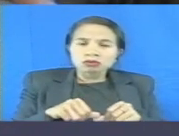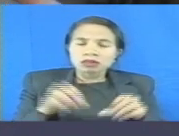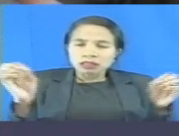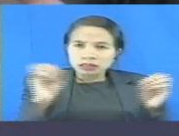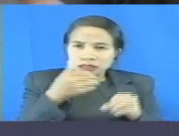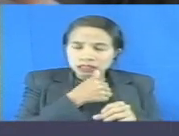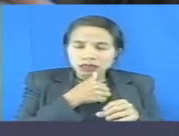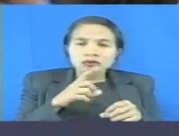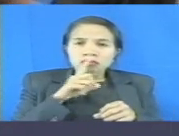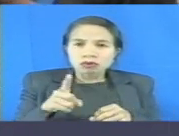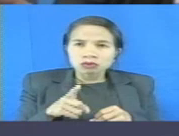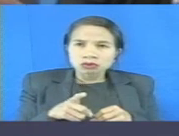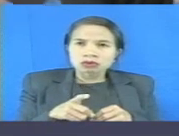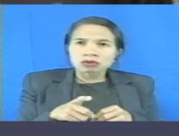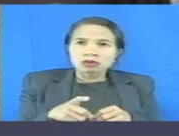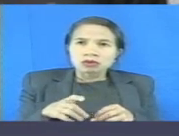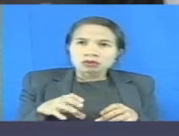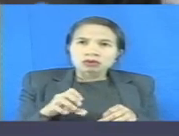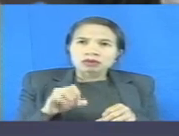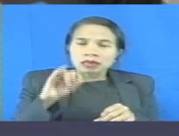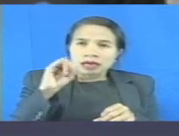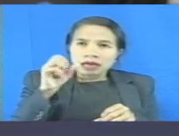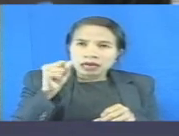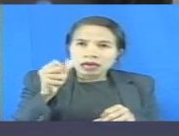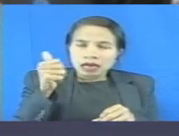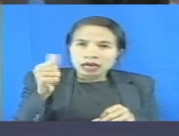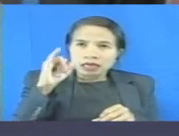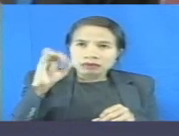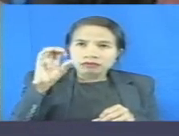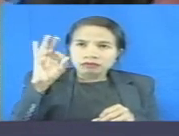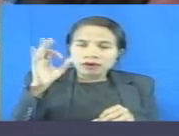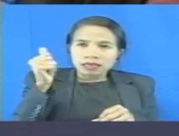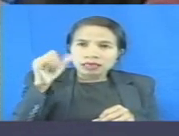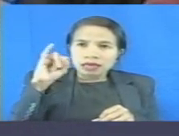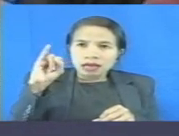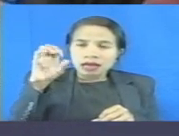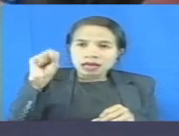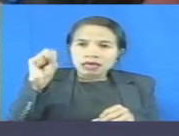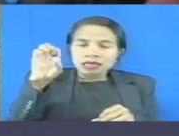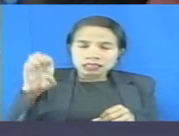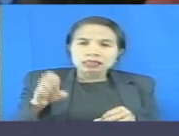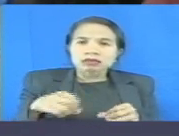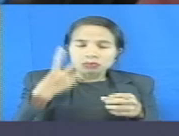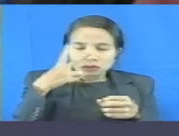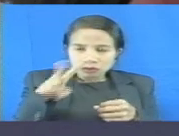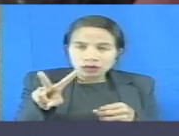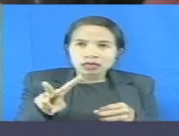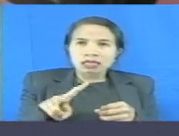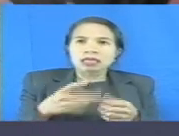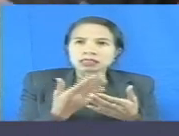close ai faiza hene pronto atu servisu halau funsaun ida garante sasani nia kualidade mo sasani foli